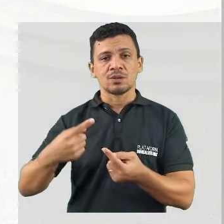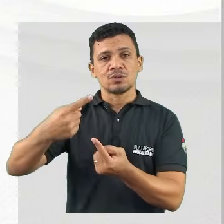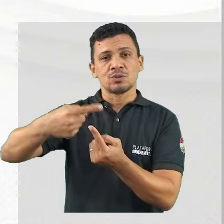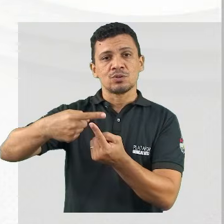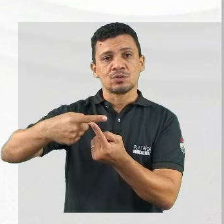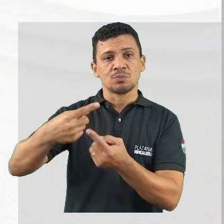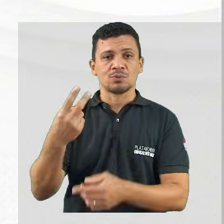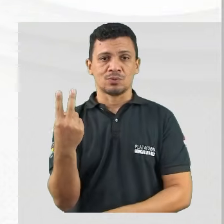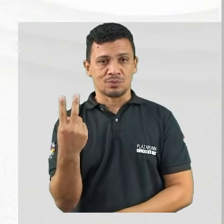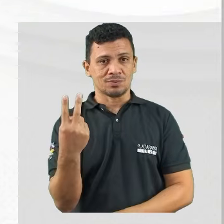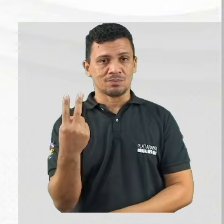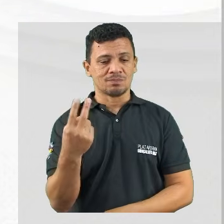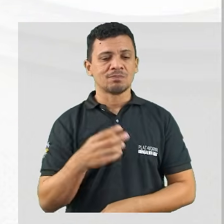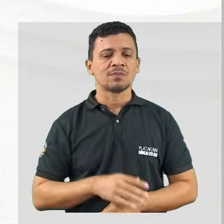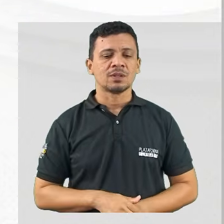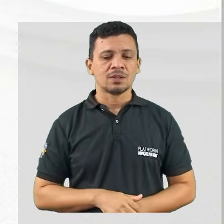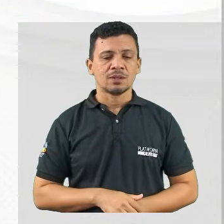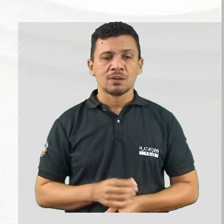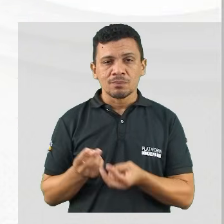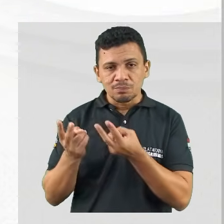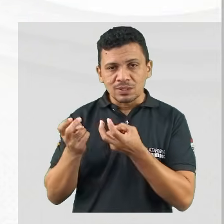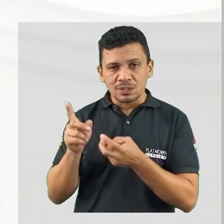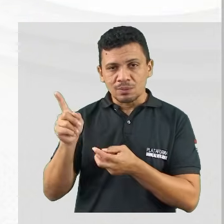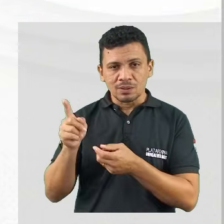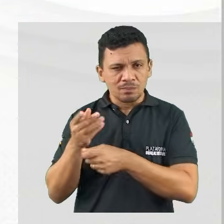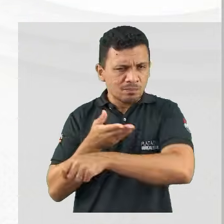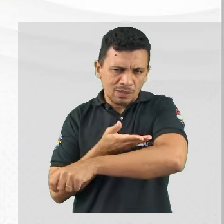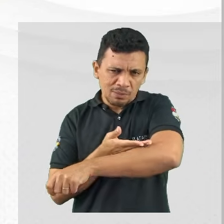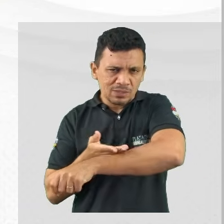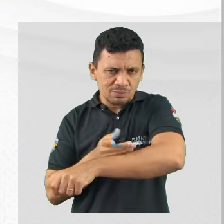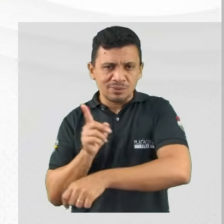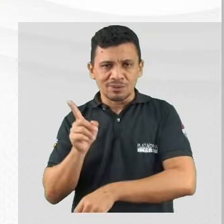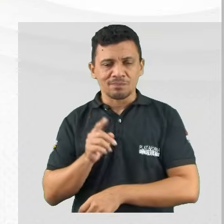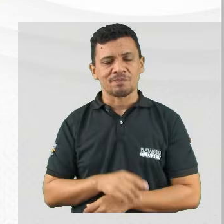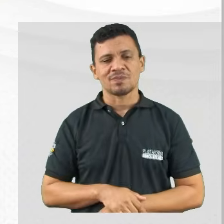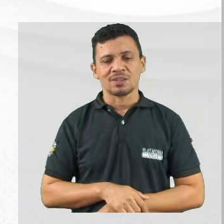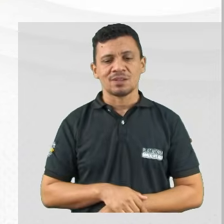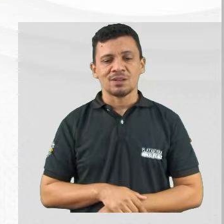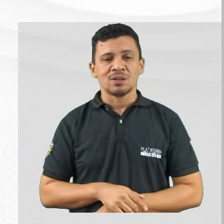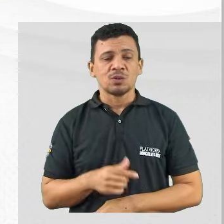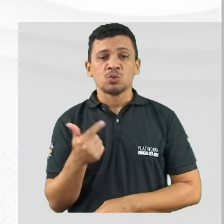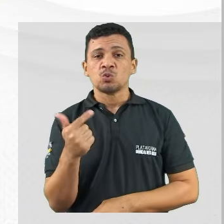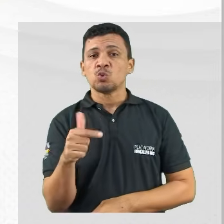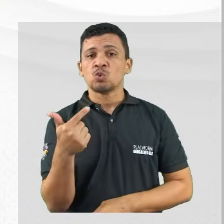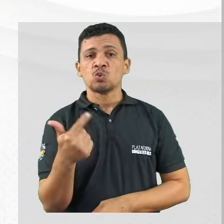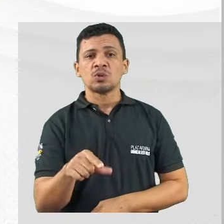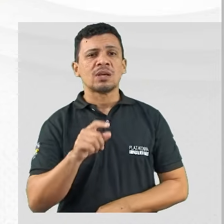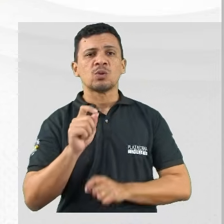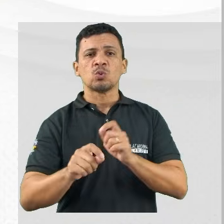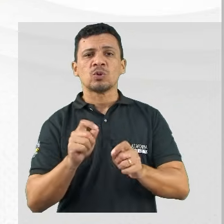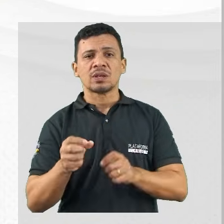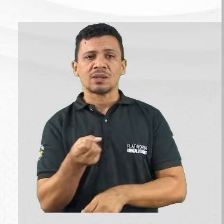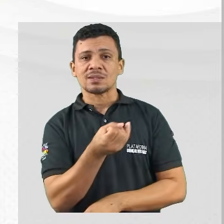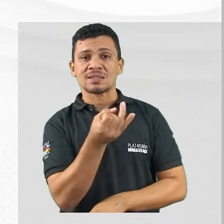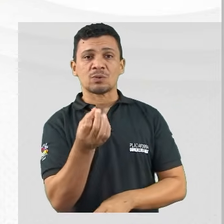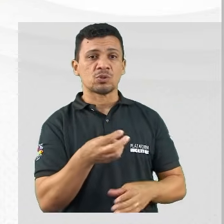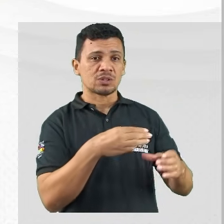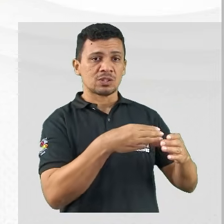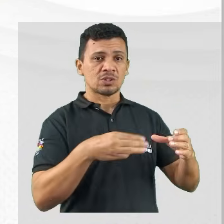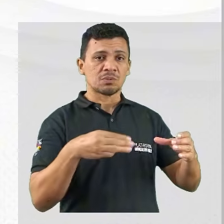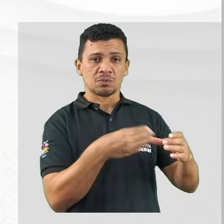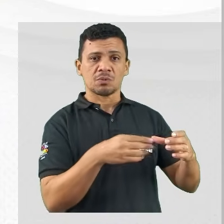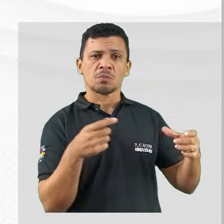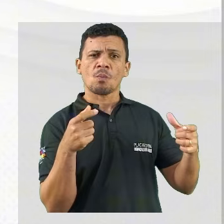2, tá? Observe que ela já é um pouco mais branca, porque ela não tem essa densidade de mitocôndrias e